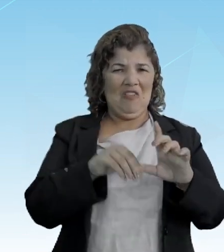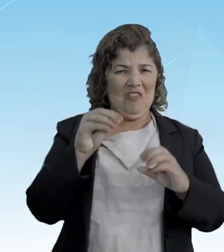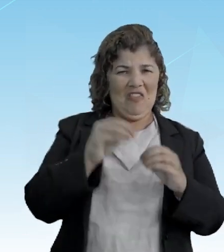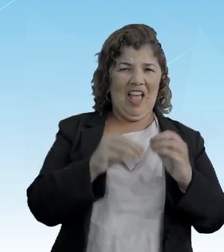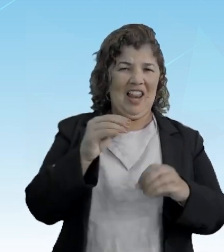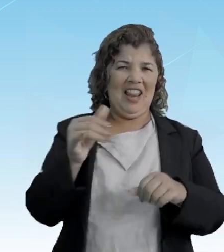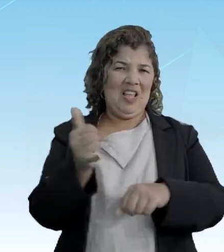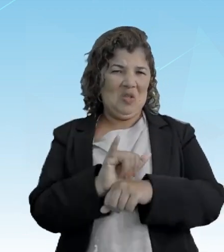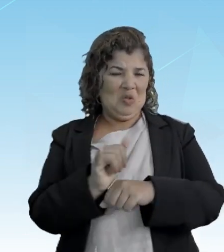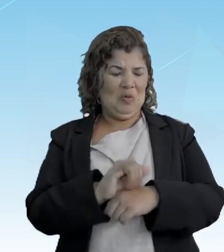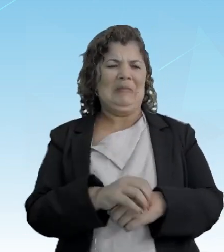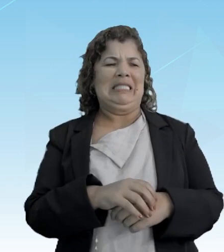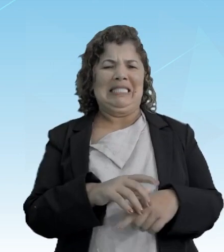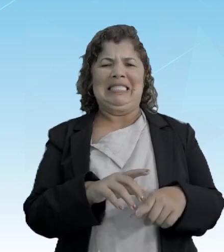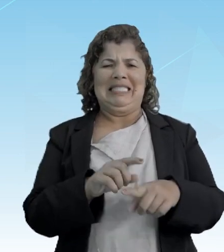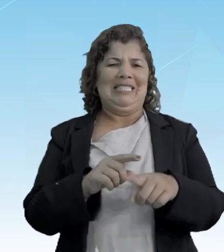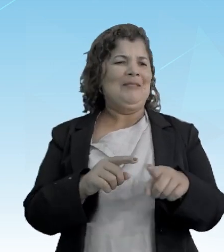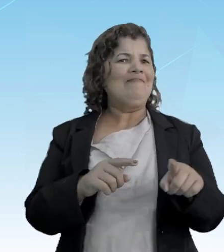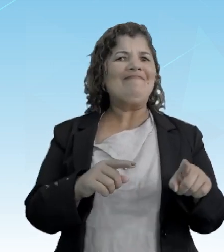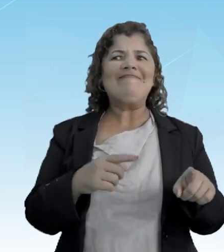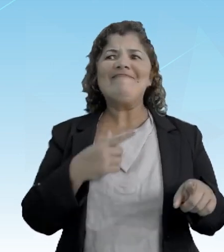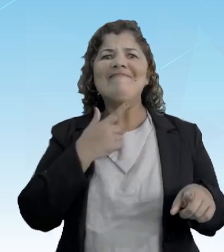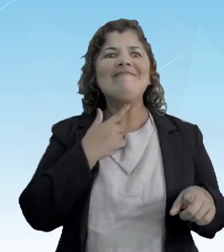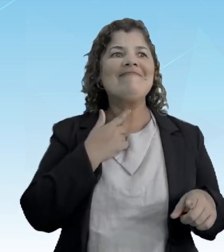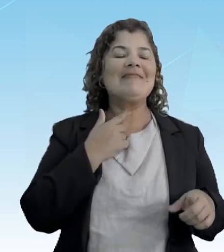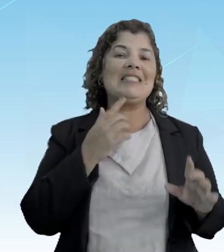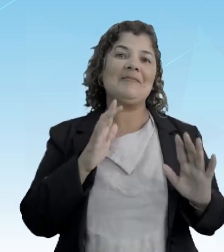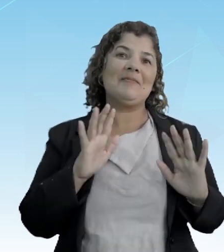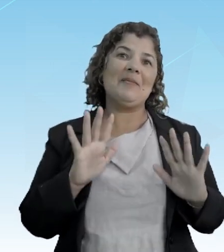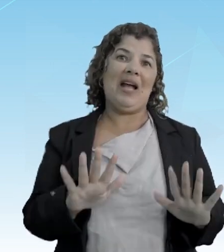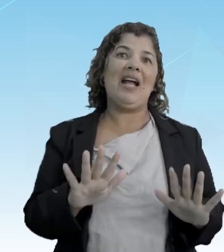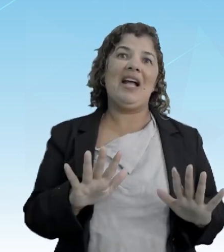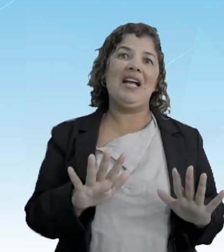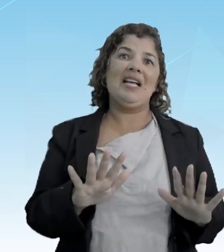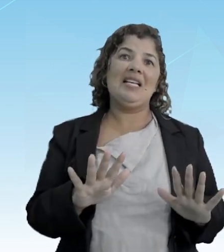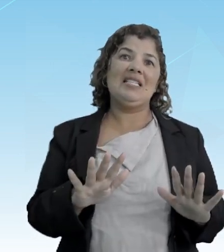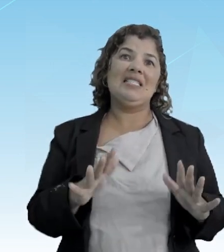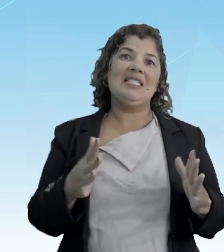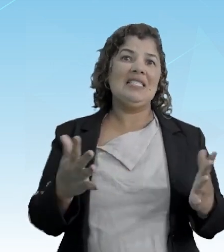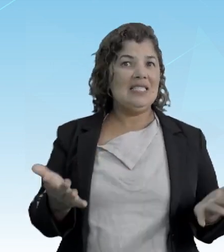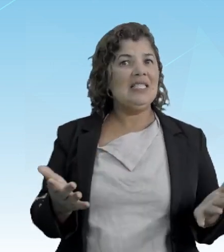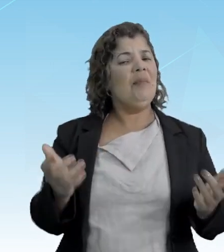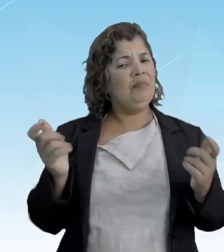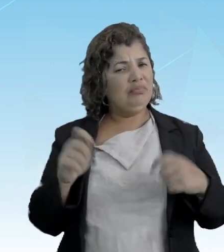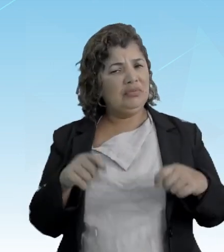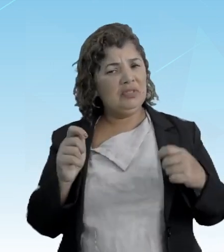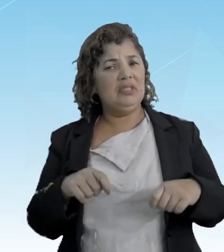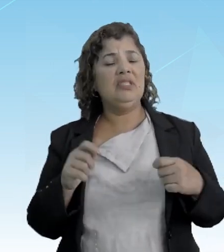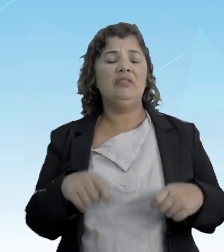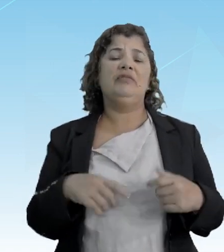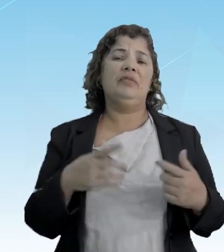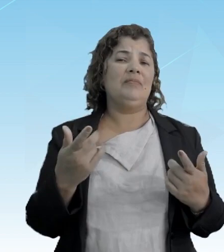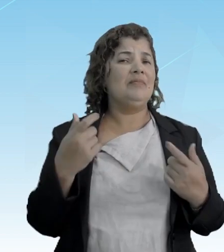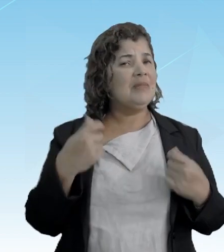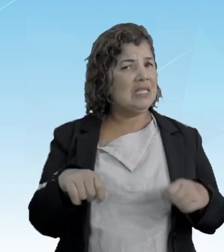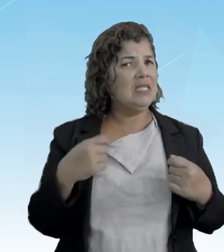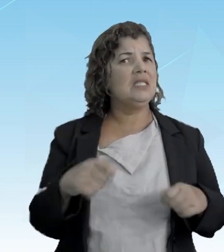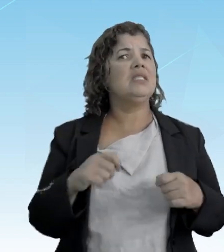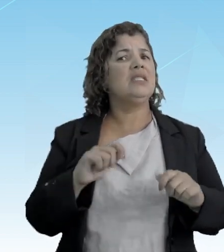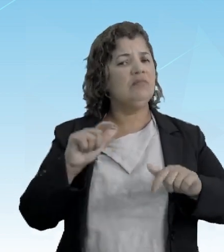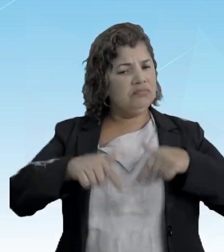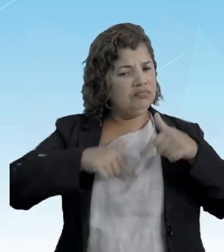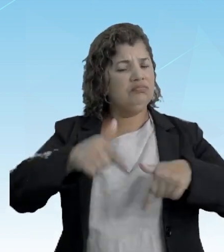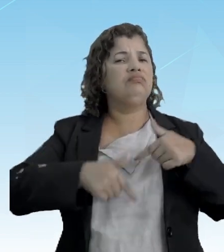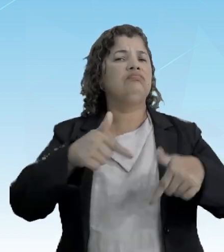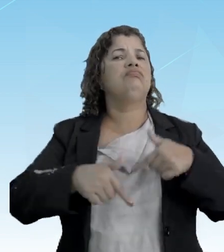youtubers, esse pessoal todo. Mas pense que talvez essas coisas também sejam. Agora tem um preço a ser pago. Né? Para poder